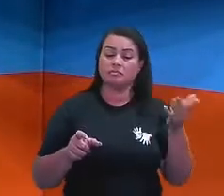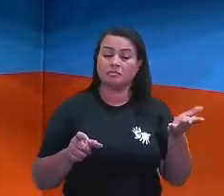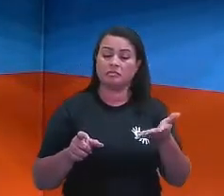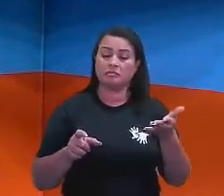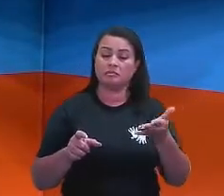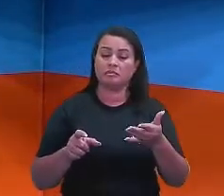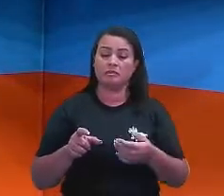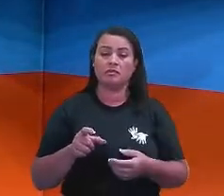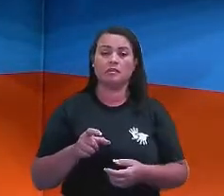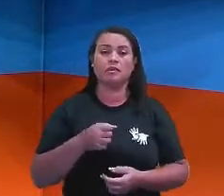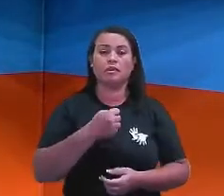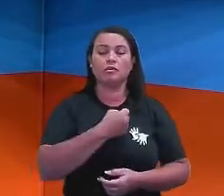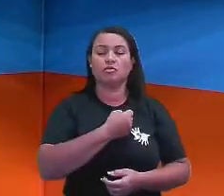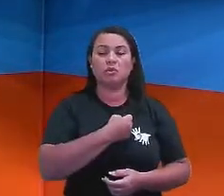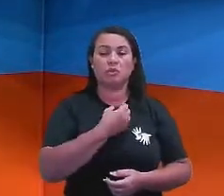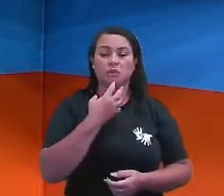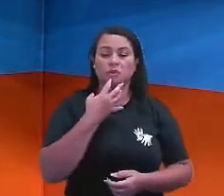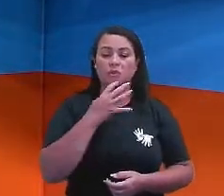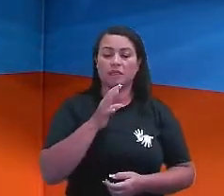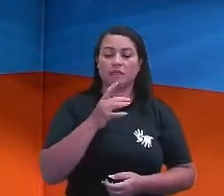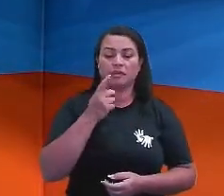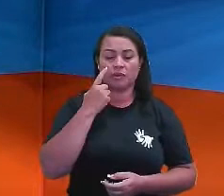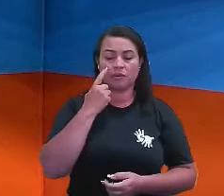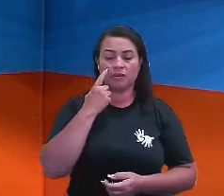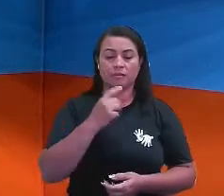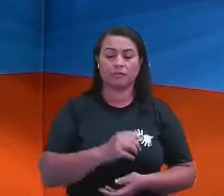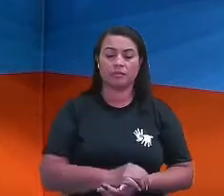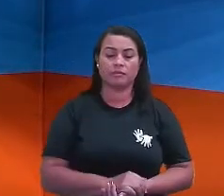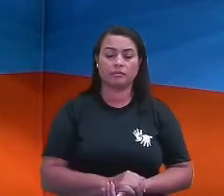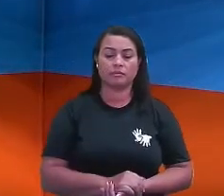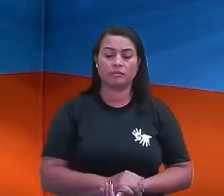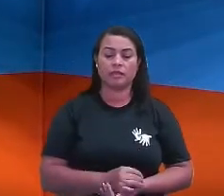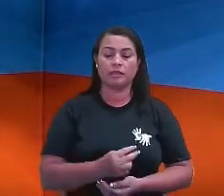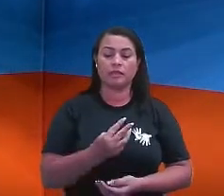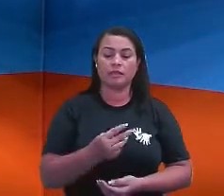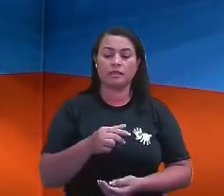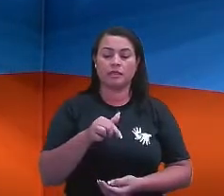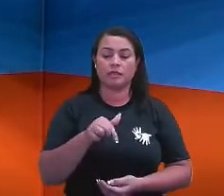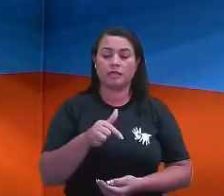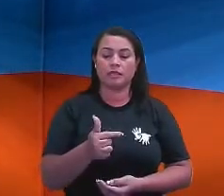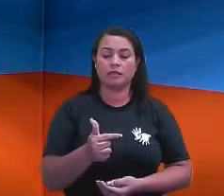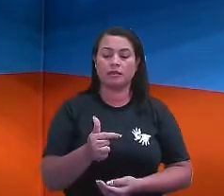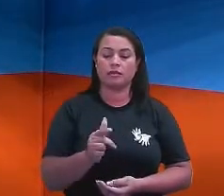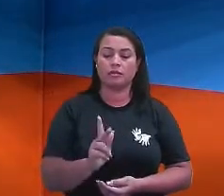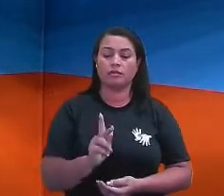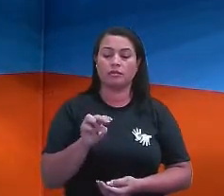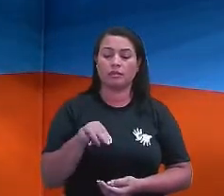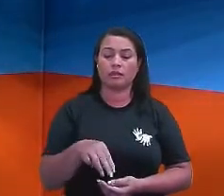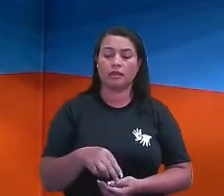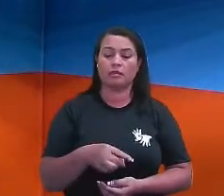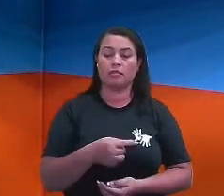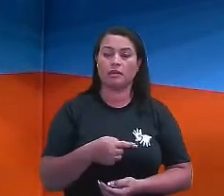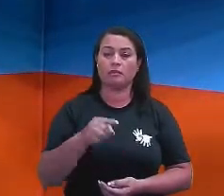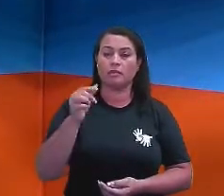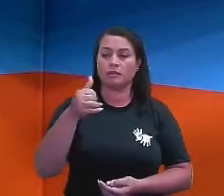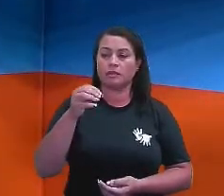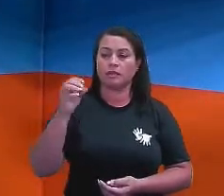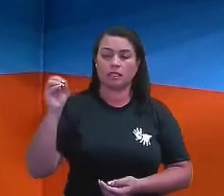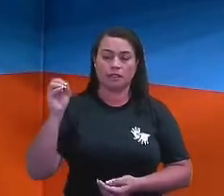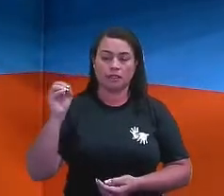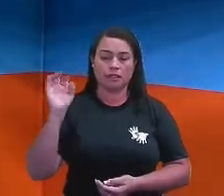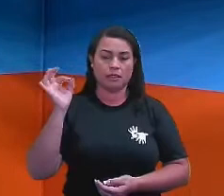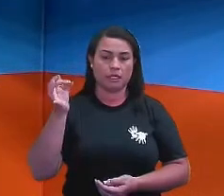de os números desconhecidos, né? Eu quero descobrir quem é X. 372 eu vou multiplicar com